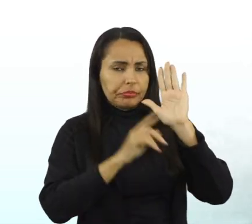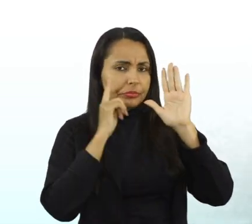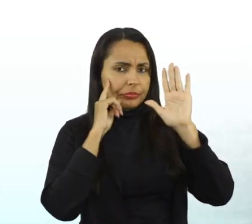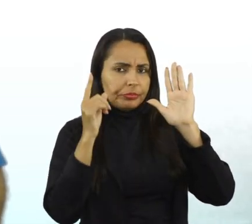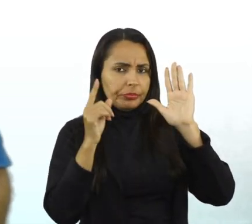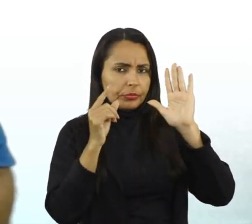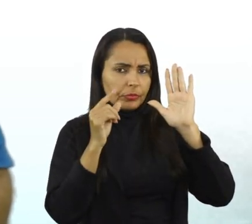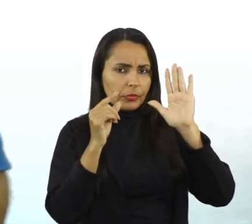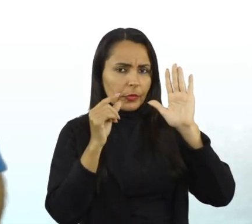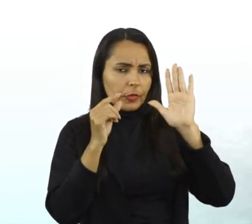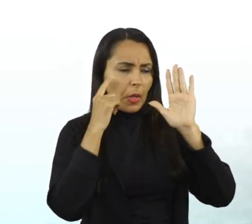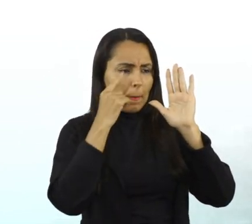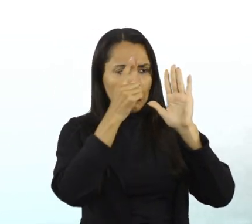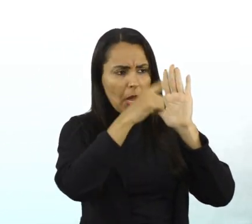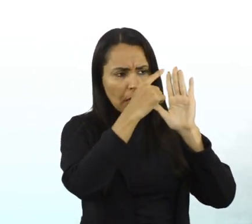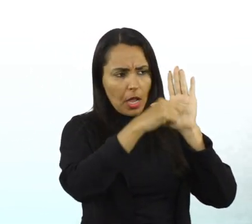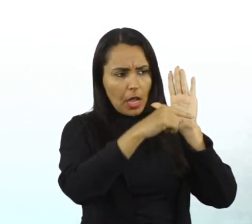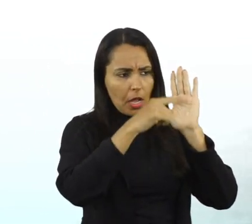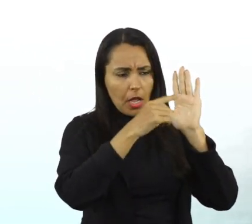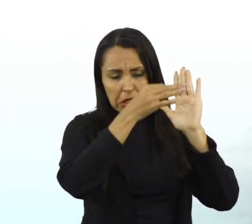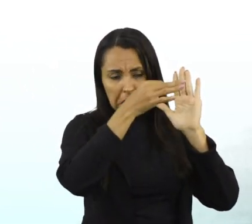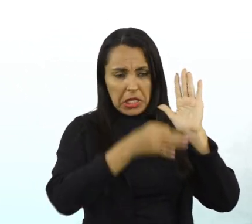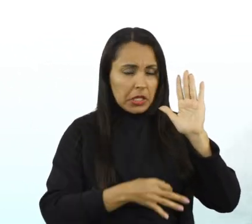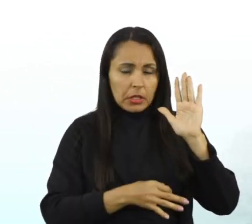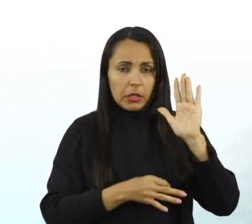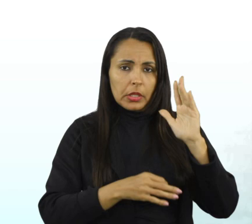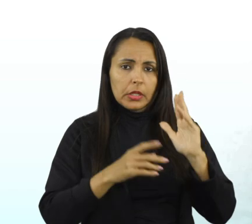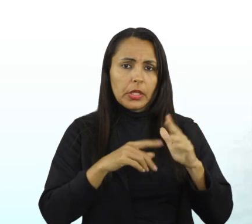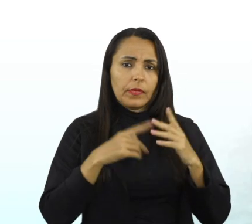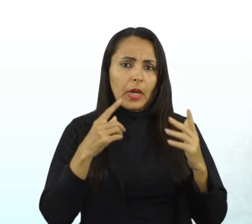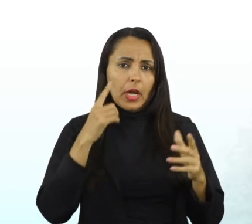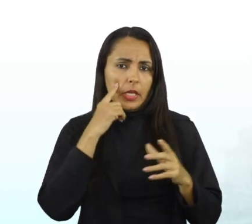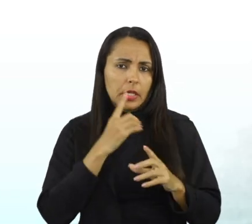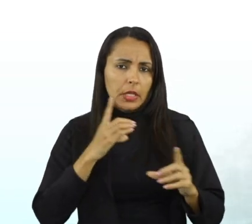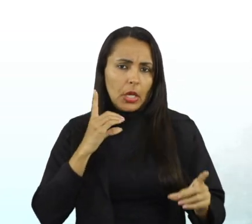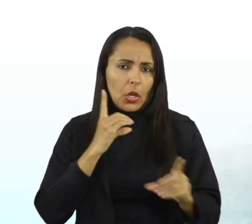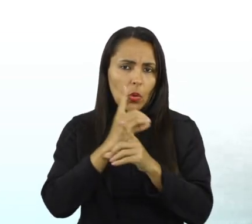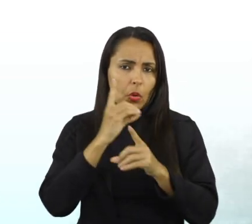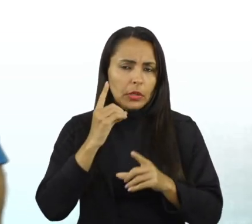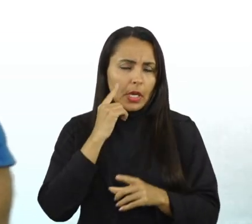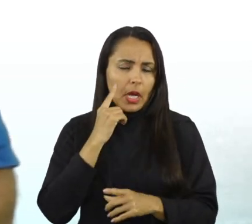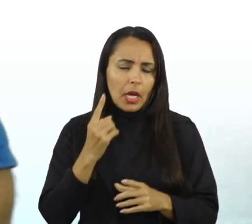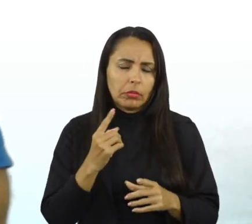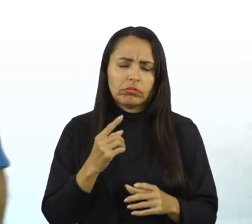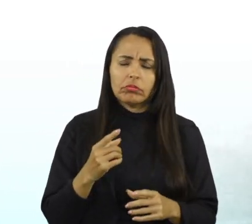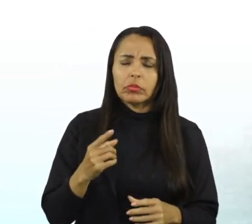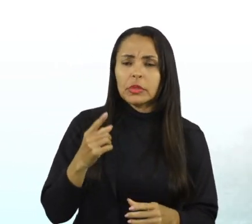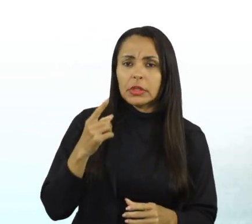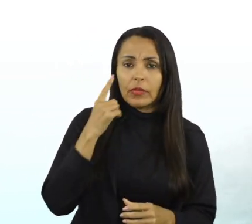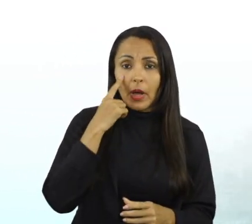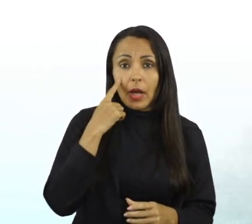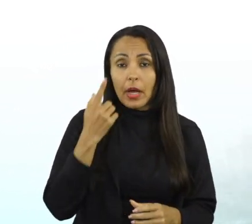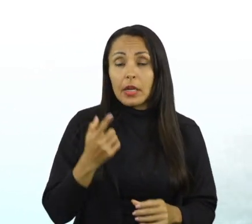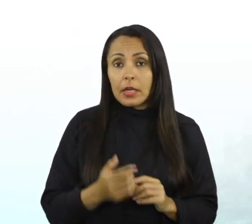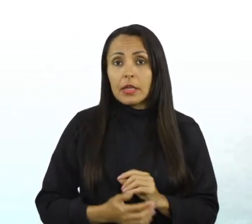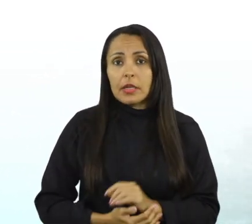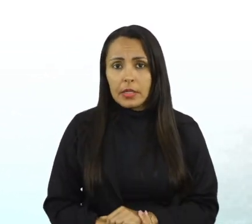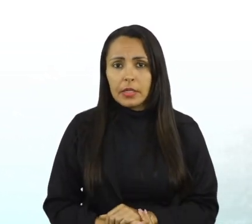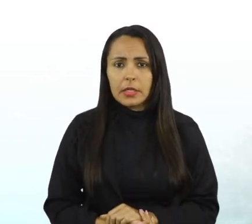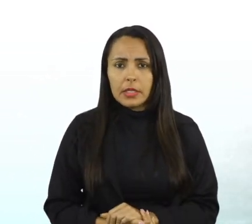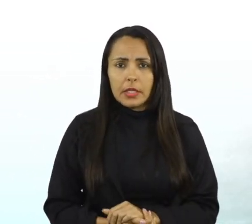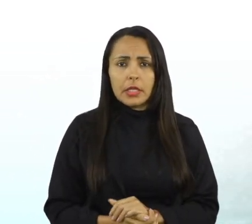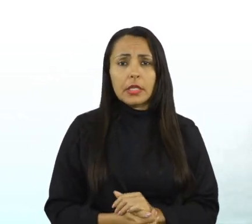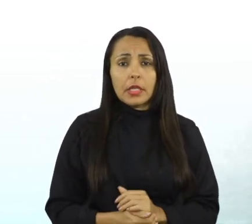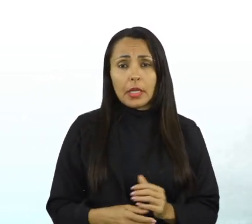dizer marcar aquela alternativa que realmente vai bater com a diastrática. Então, aí você vai observar se existir